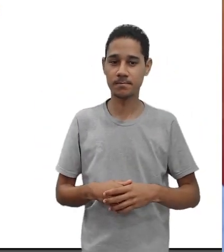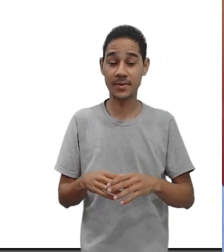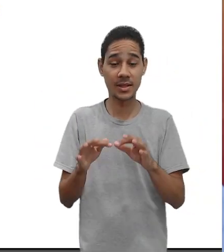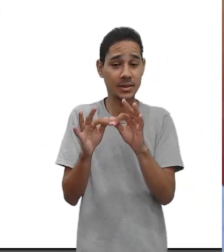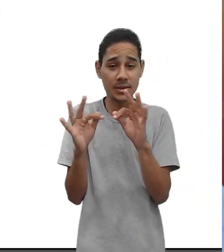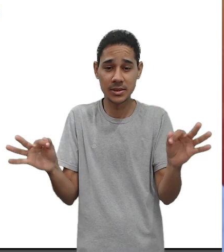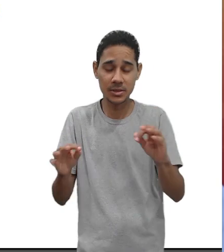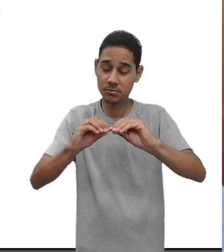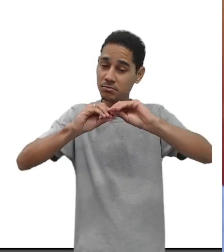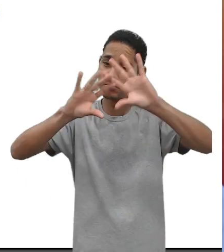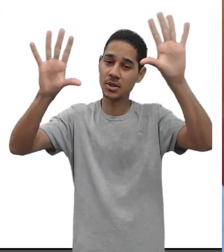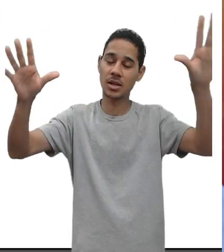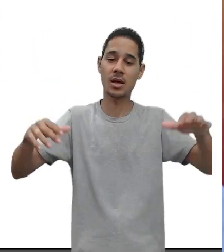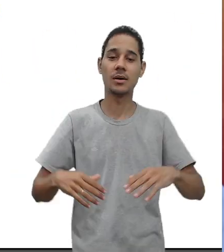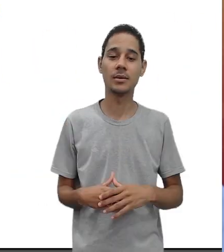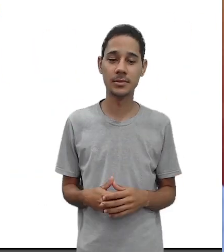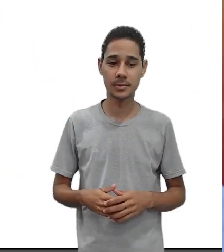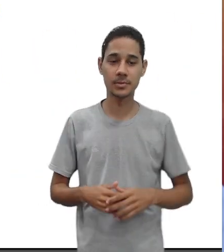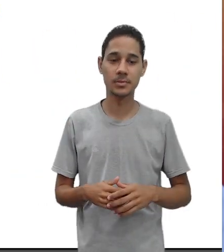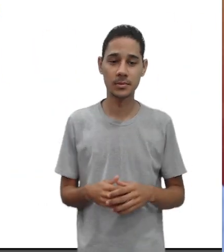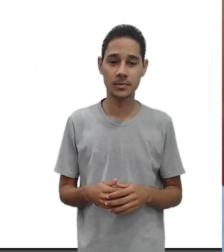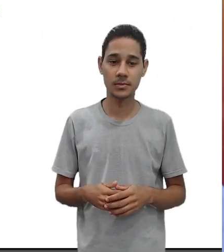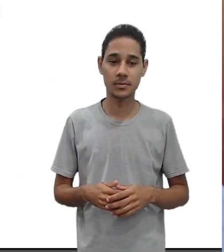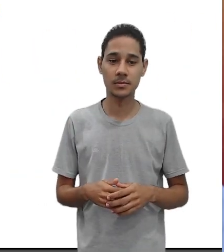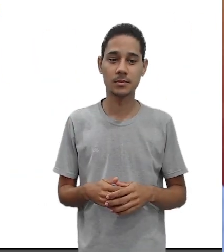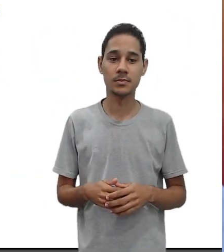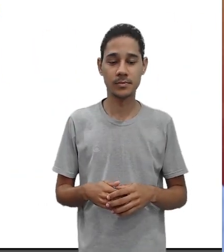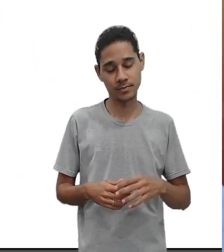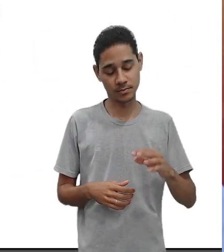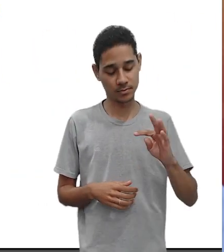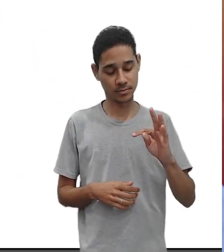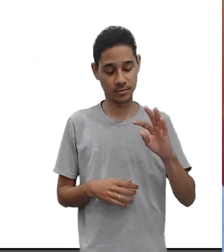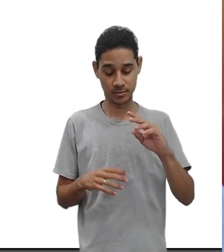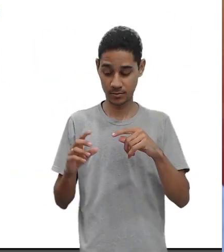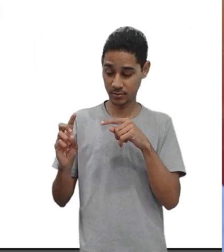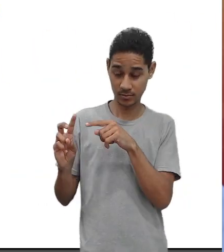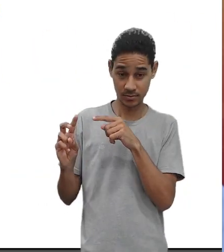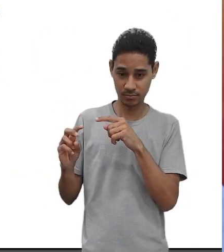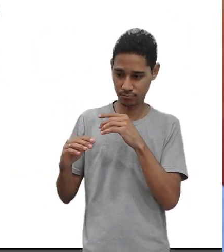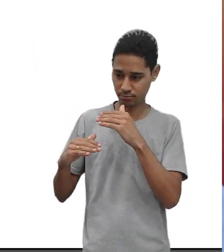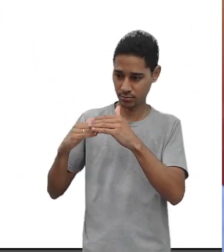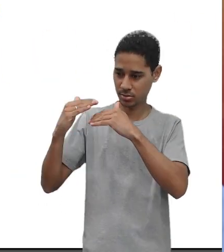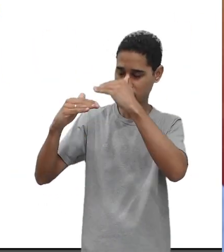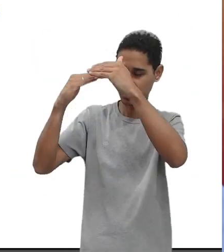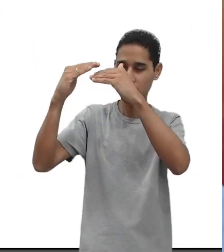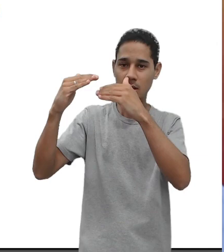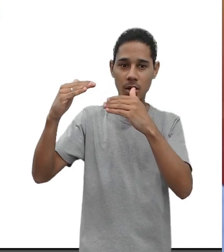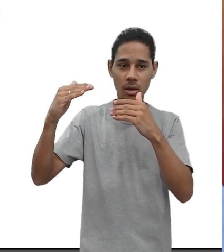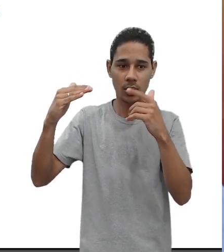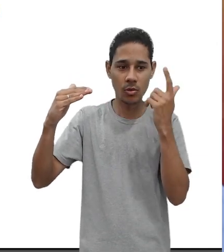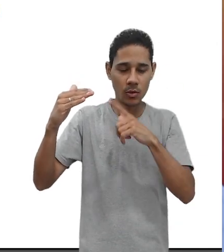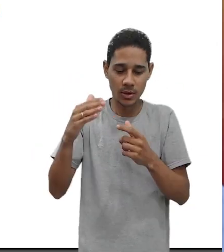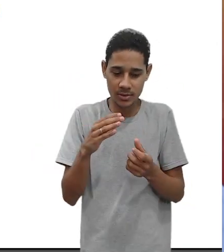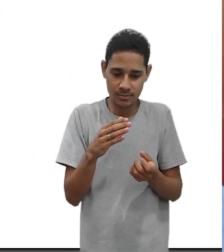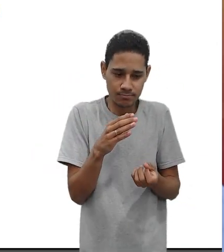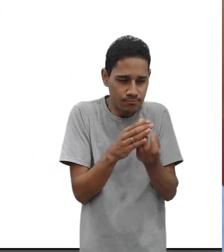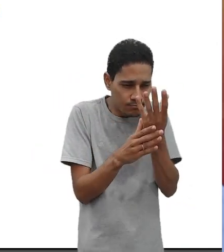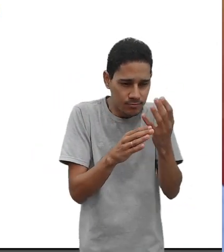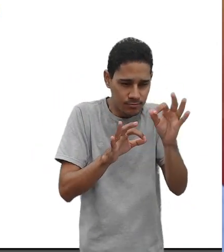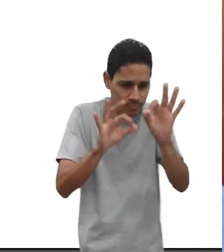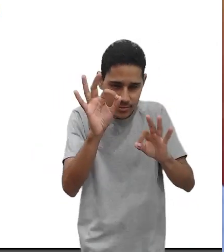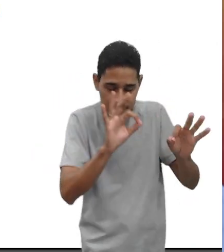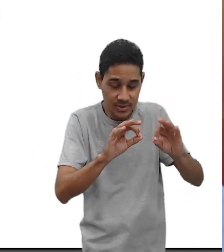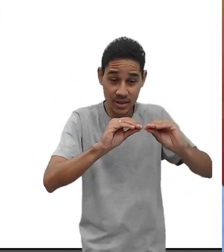clareza, né? Com a evolução do HTML5, a gente pode desenvolver de uma maneira mais simples e